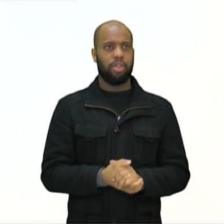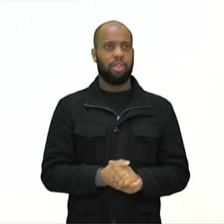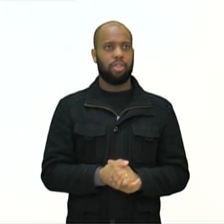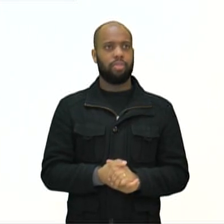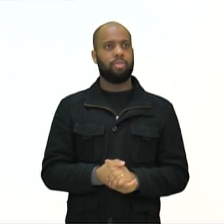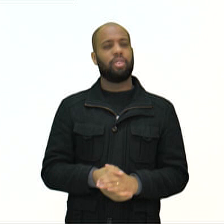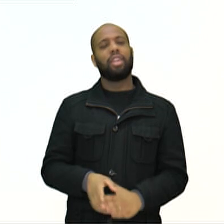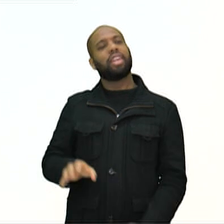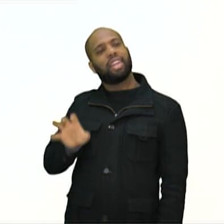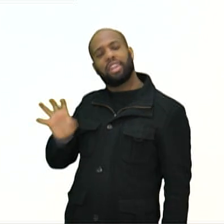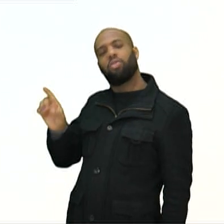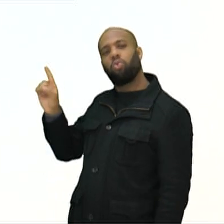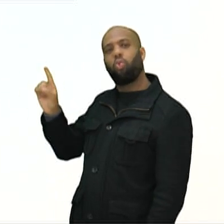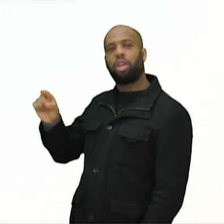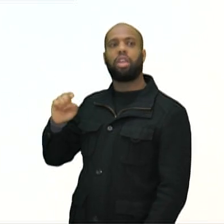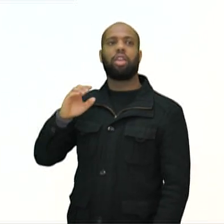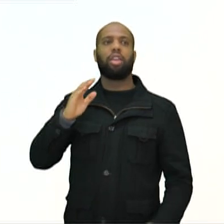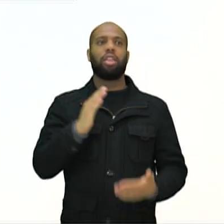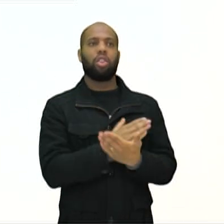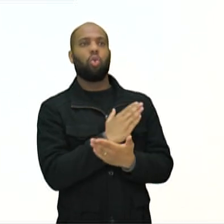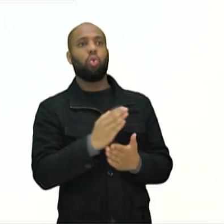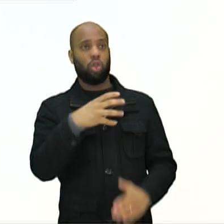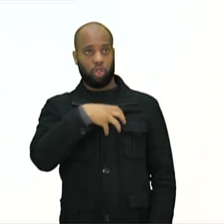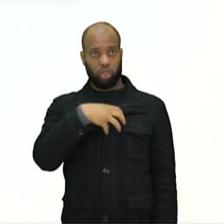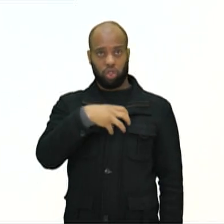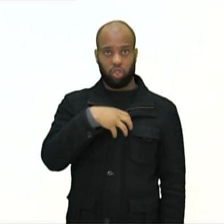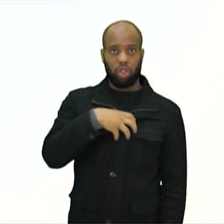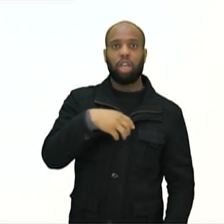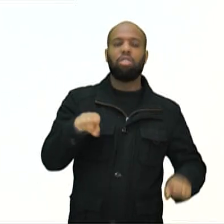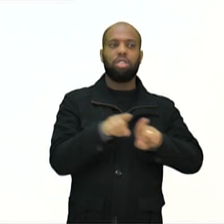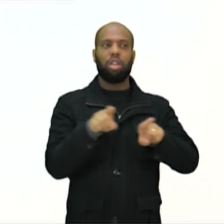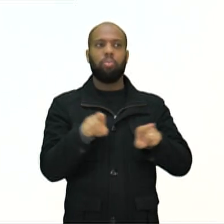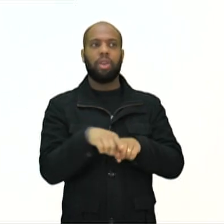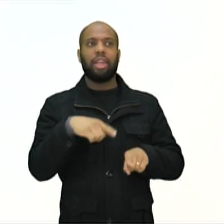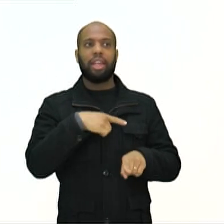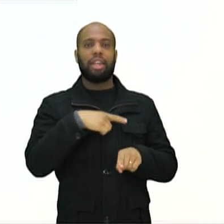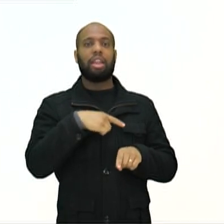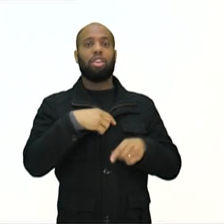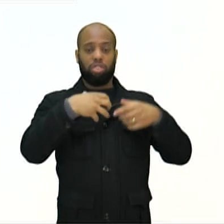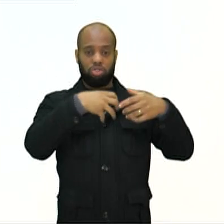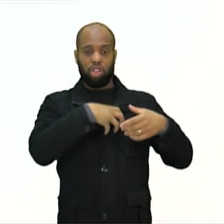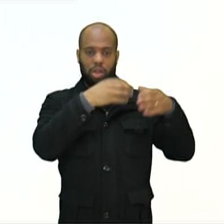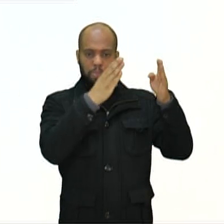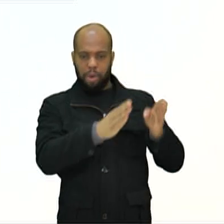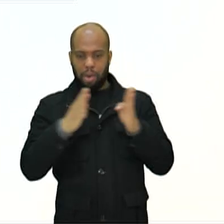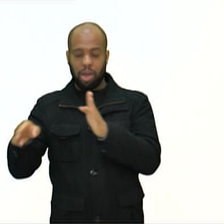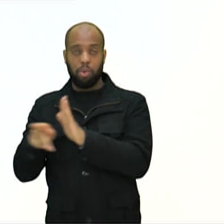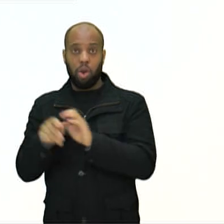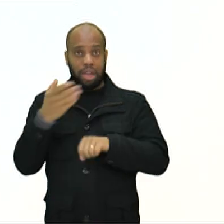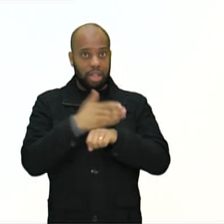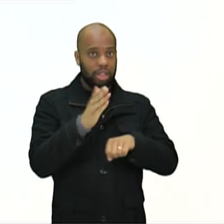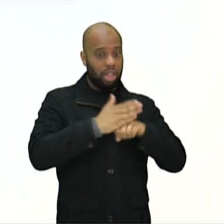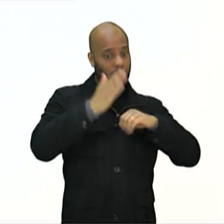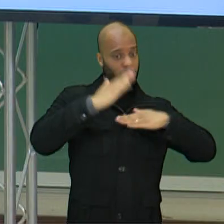Isso aqui, em determinadas condições e prescrição de treino, é possível, mas vale destacar